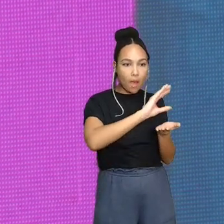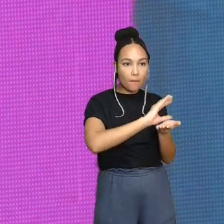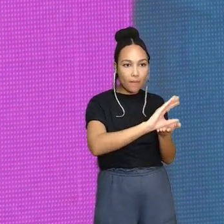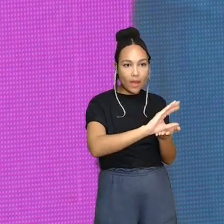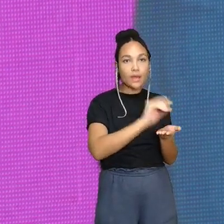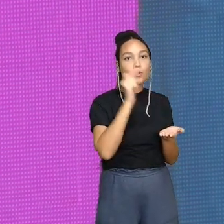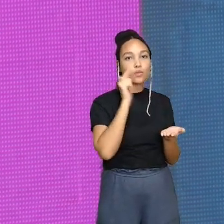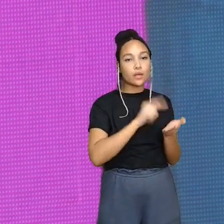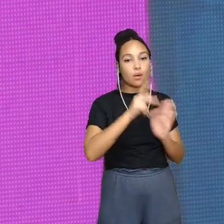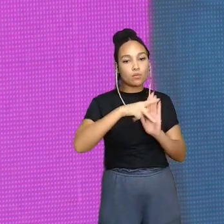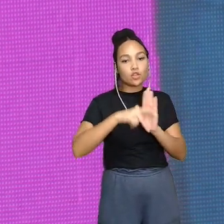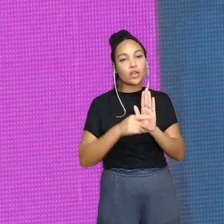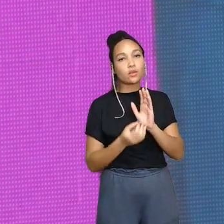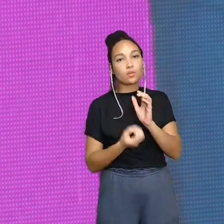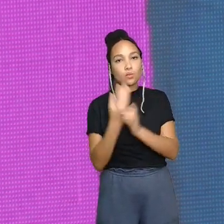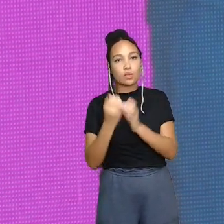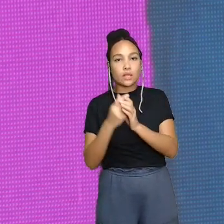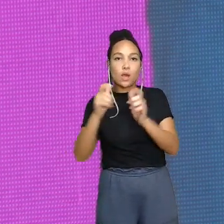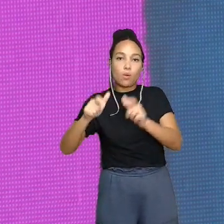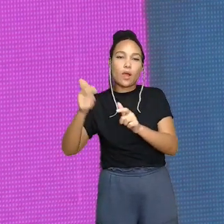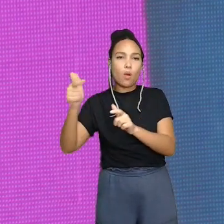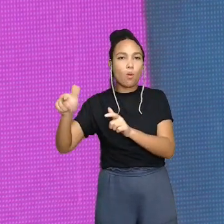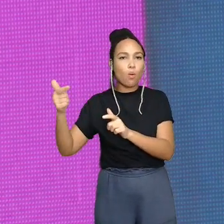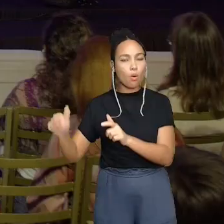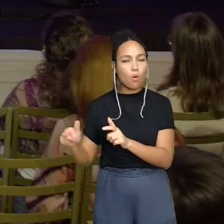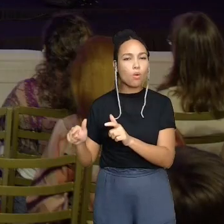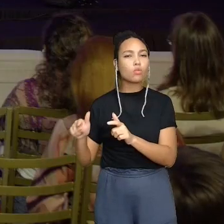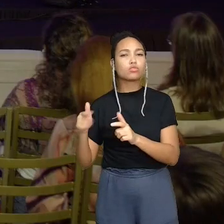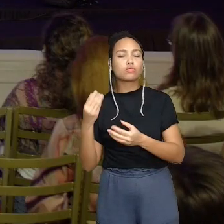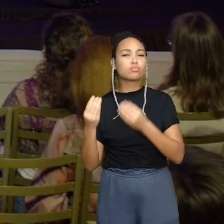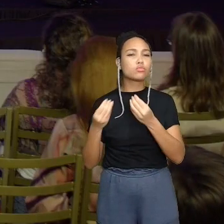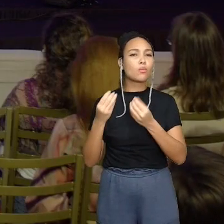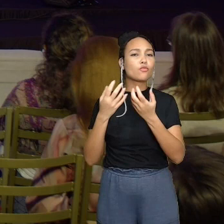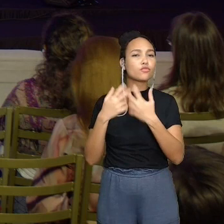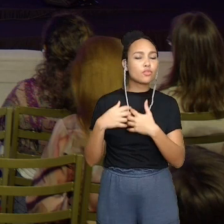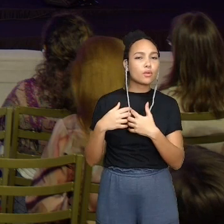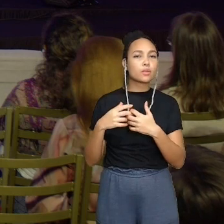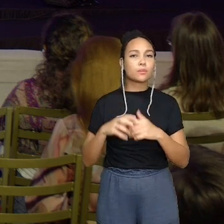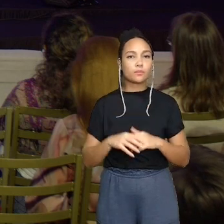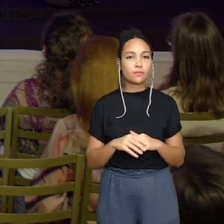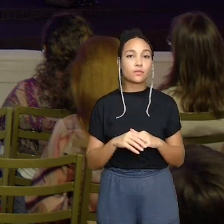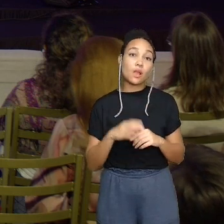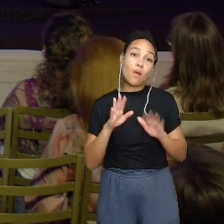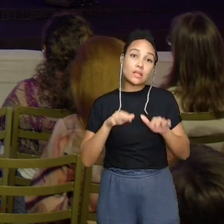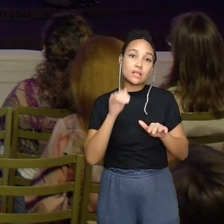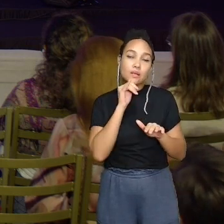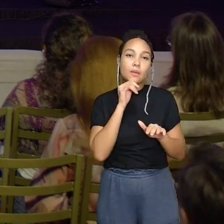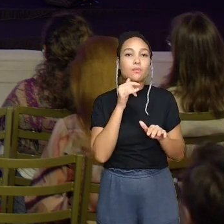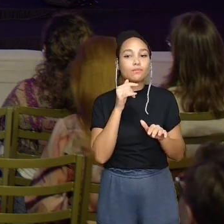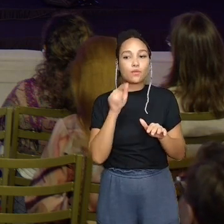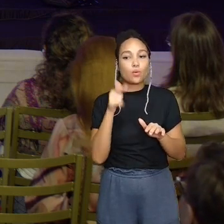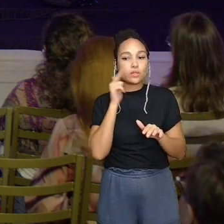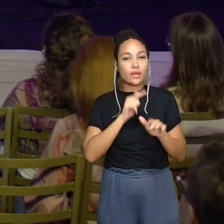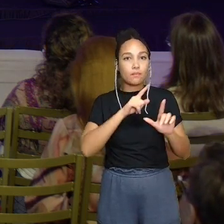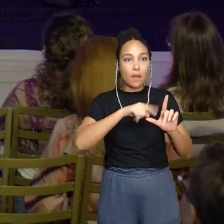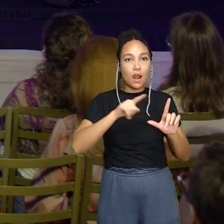esse consigam existir em outras regiões e outras comunidades, porque talvez assim se gere mais valor. Porque o mercado está sempre nos empurrando a